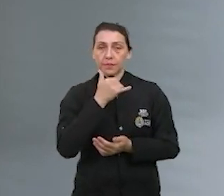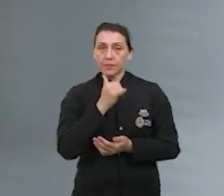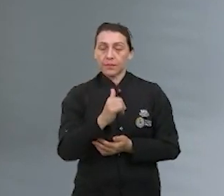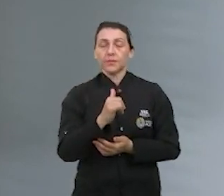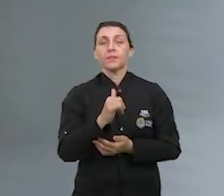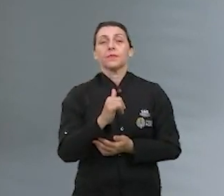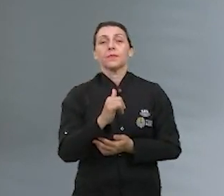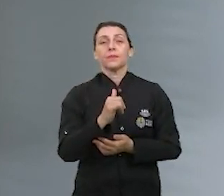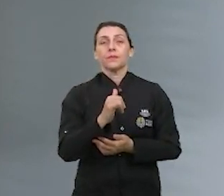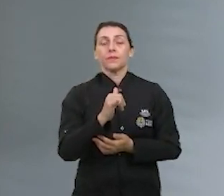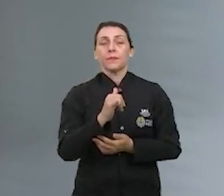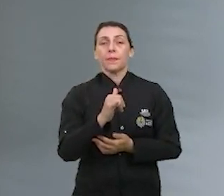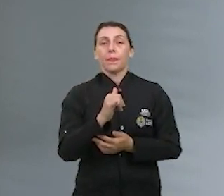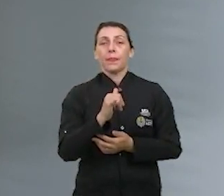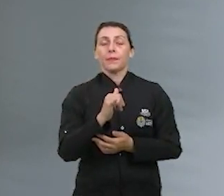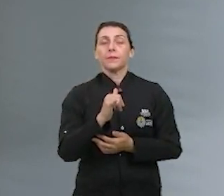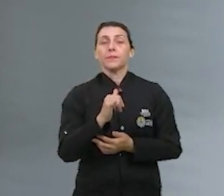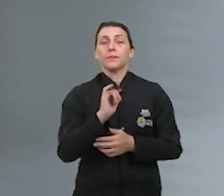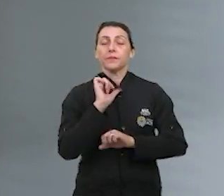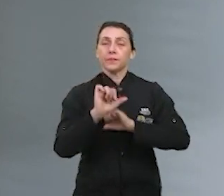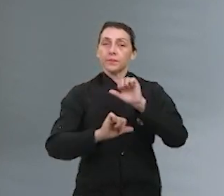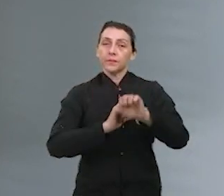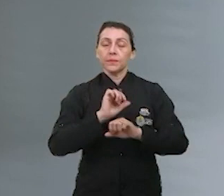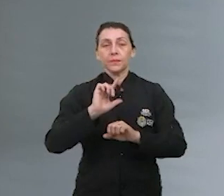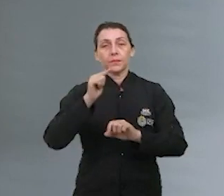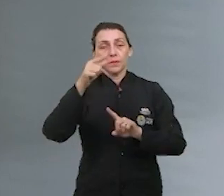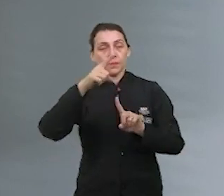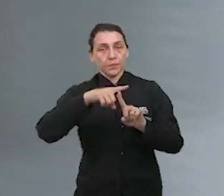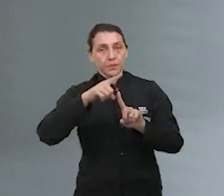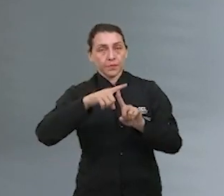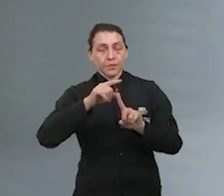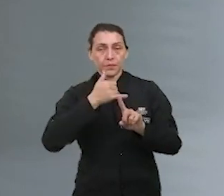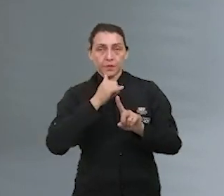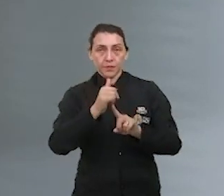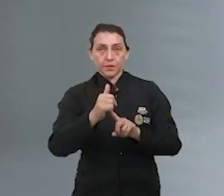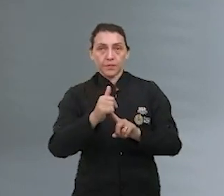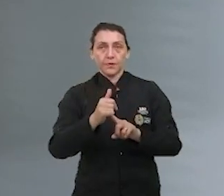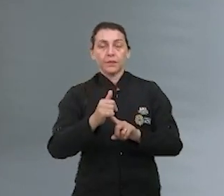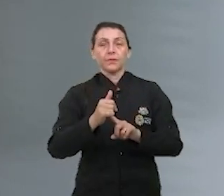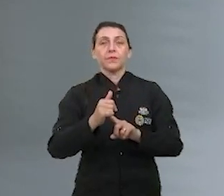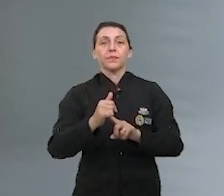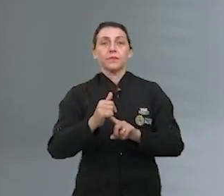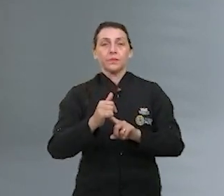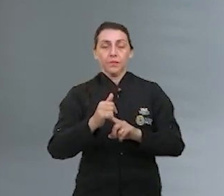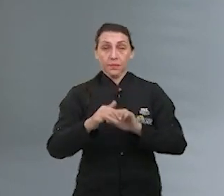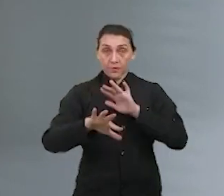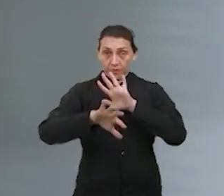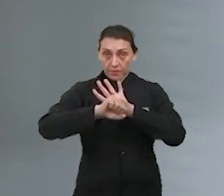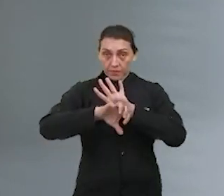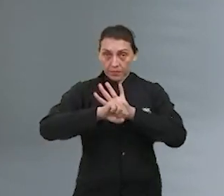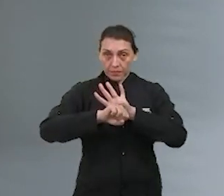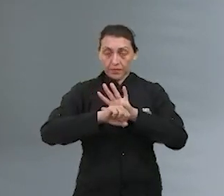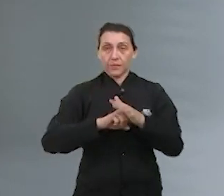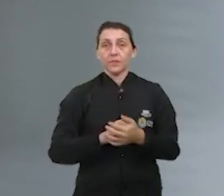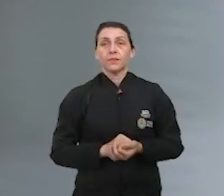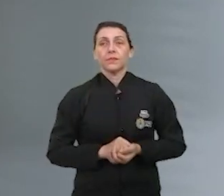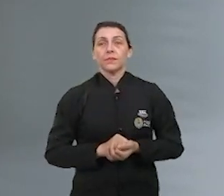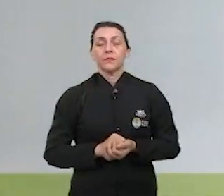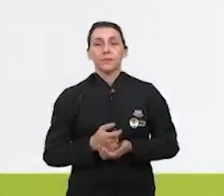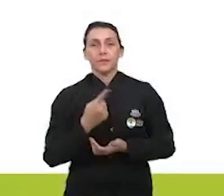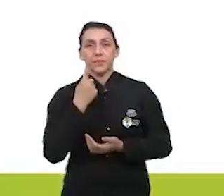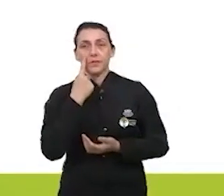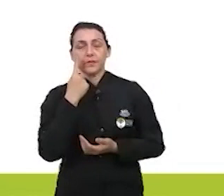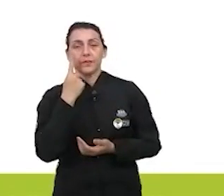elétrica e transforma em outro tipo de energia. Aí, nós vamos chamar de receptor, tá bom? E aqui, veja